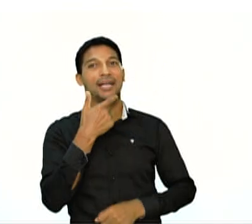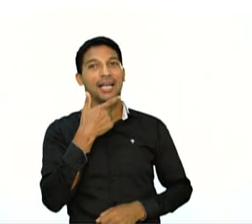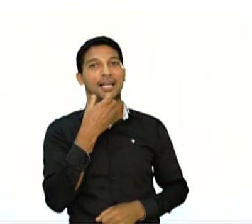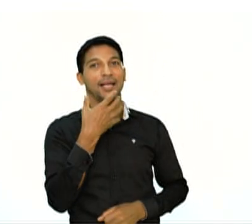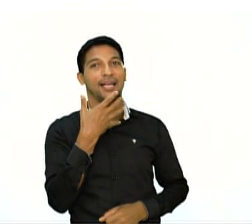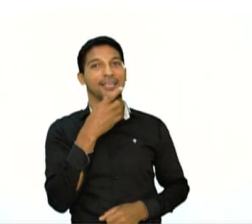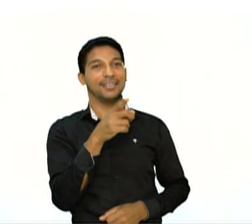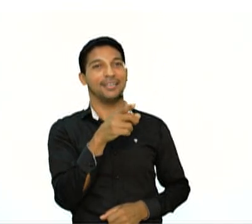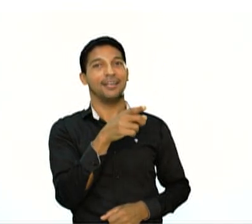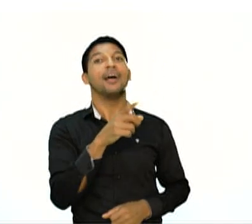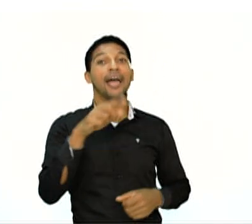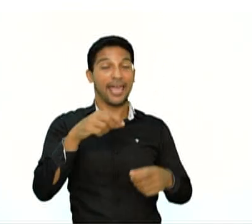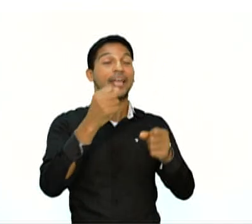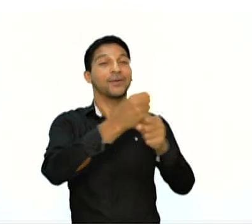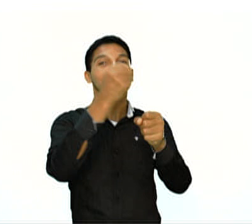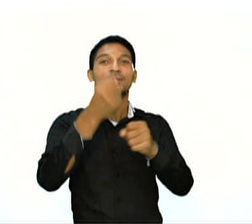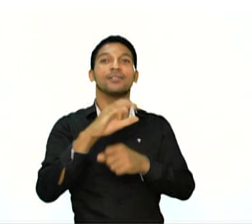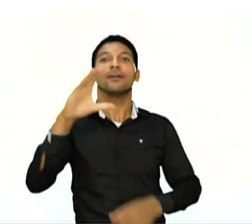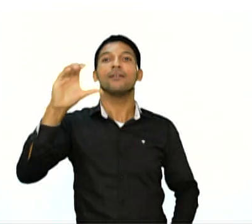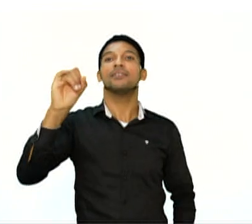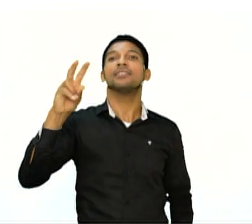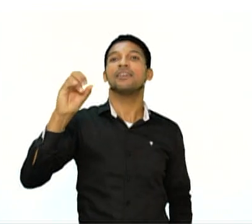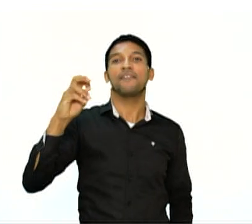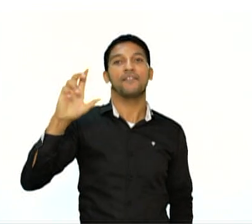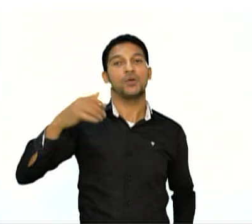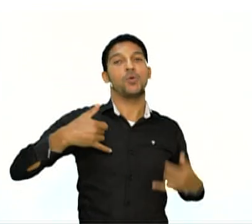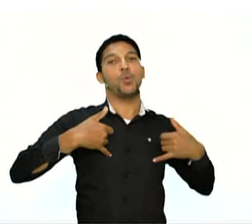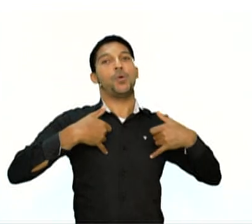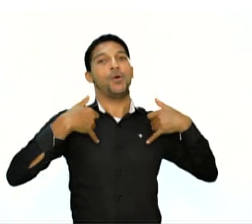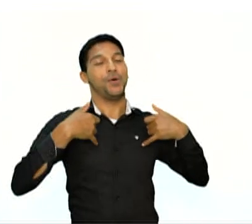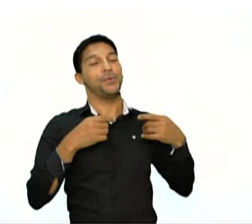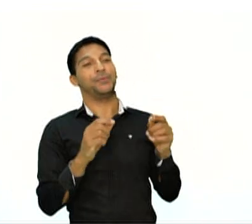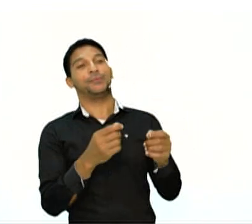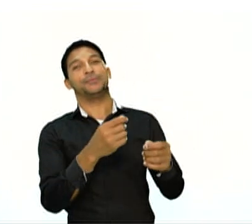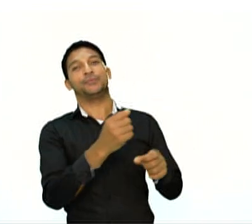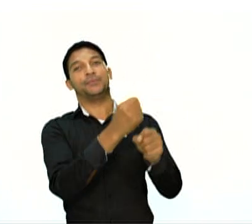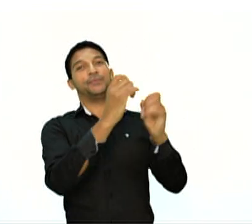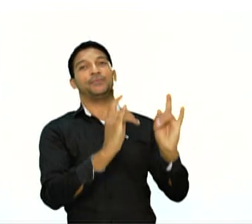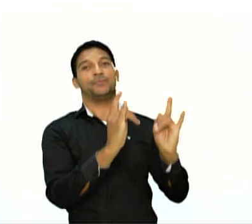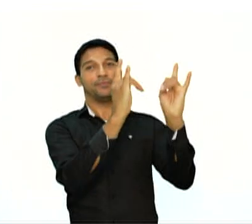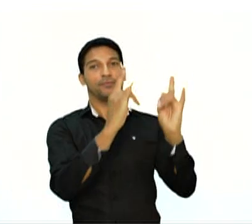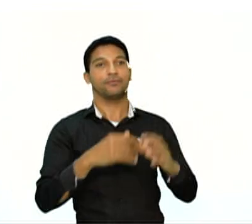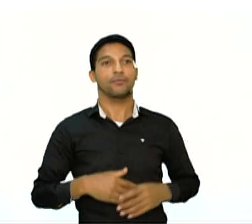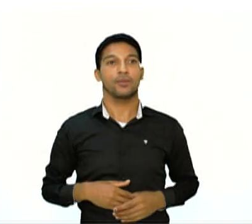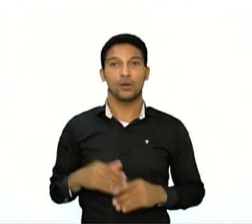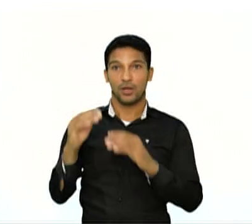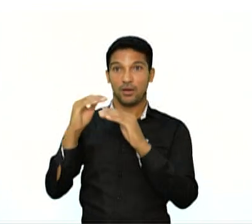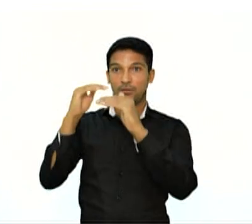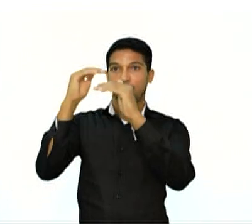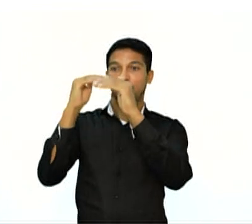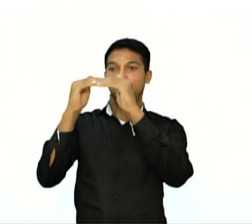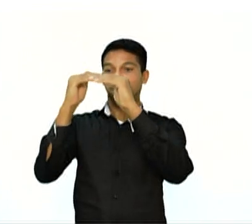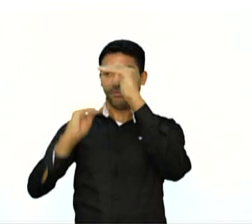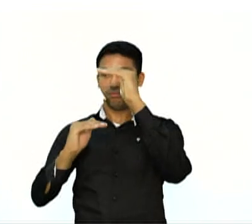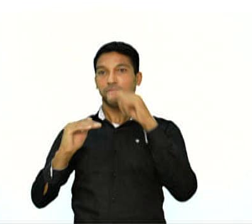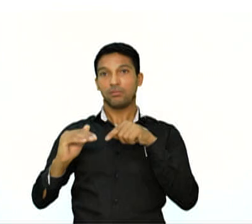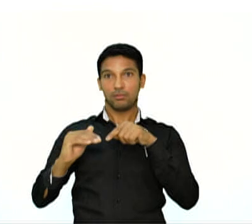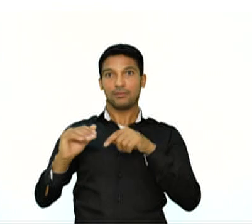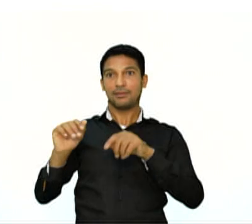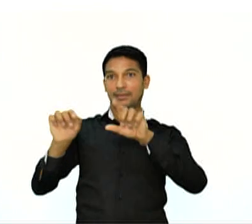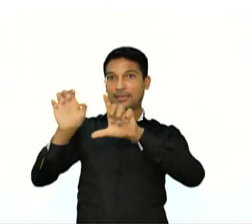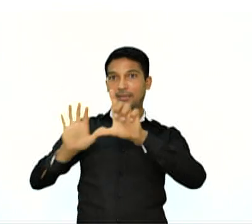a construção civil, né? Aquela coisa de júbilo, crescimento. Já essas pessoas, já pela forma como elas estão